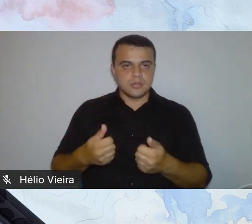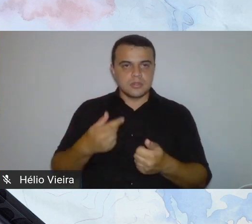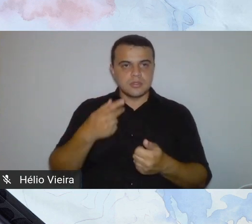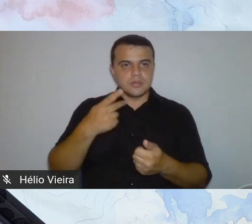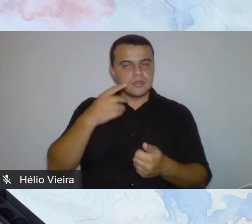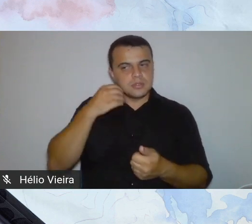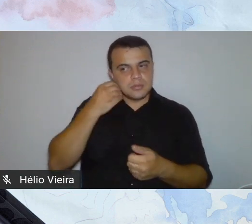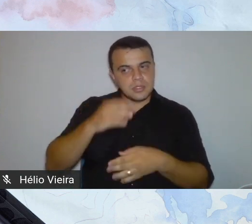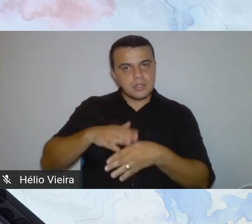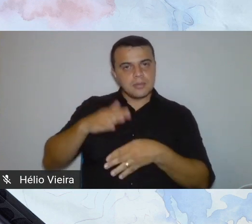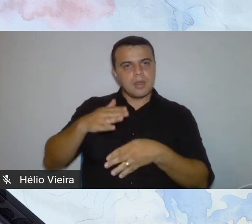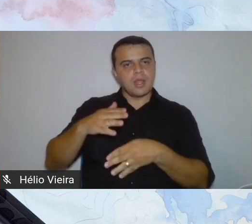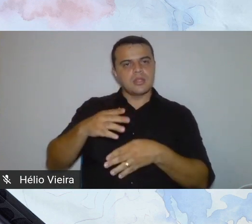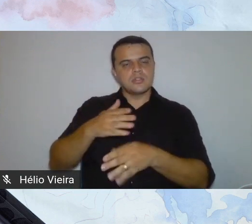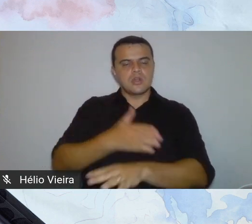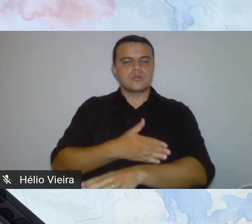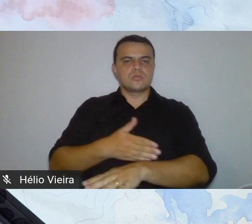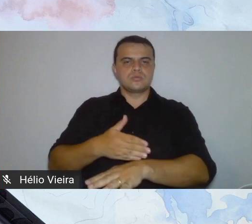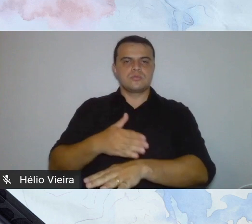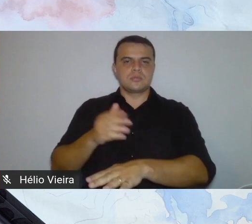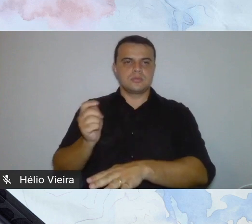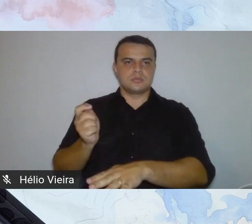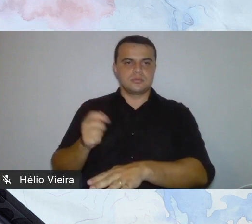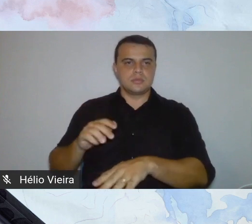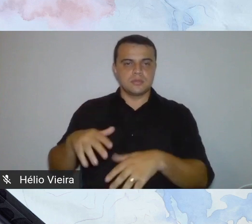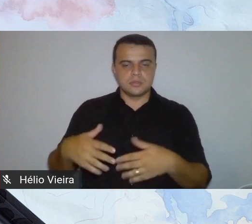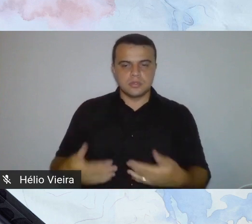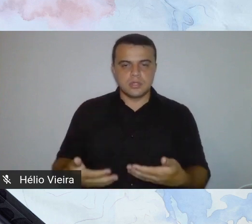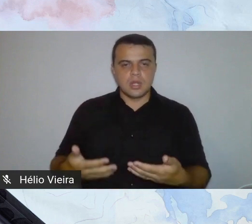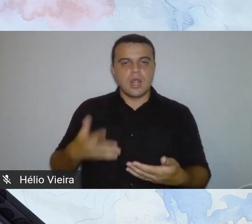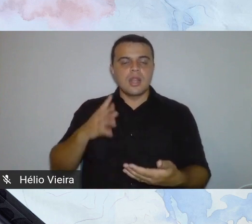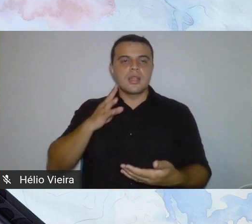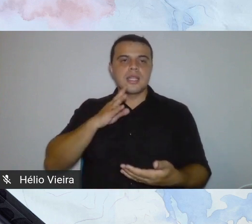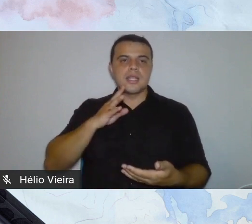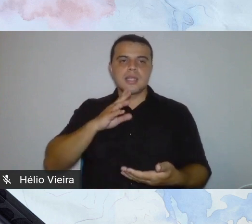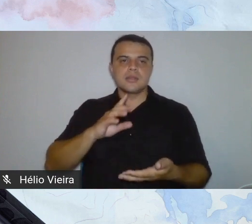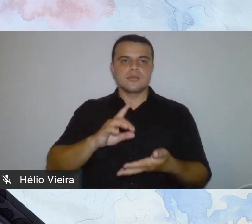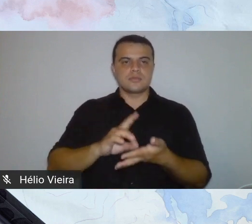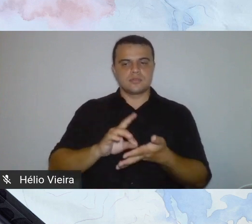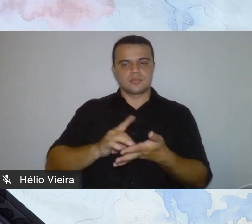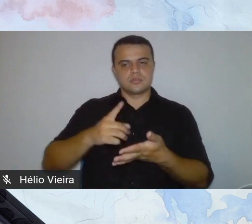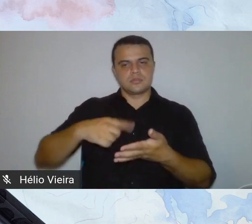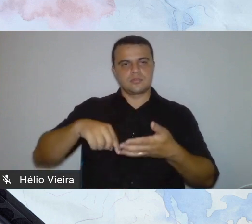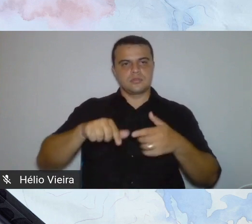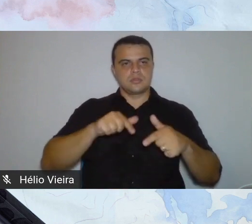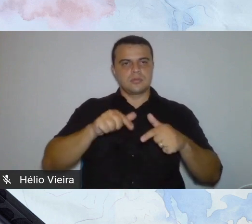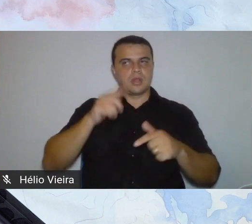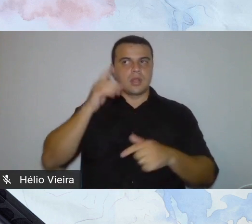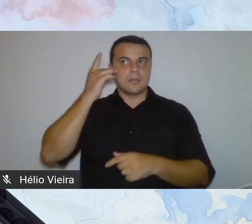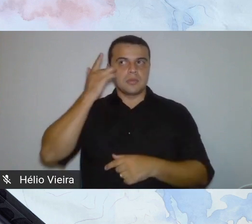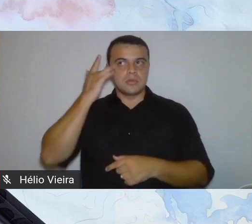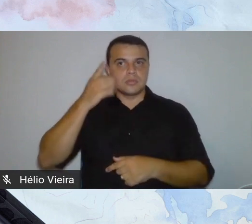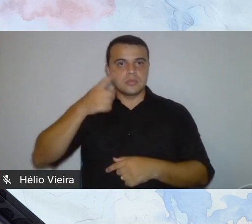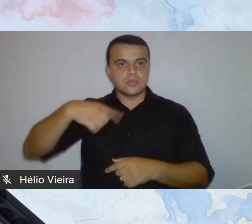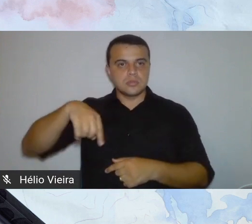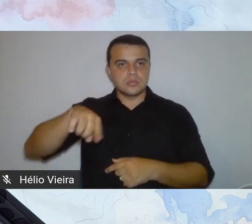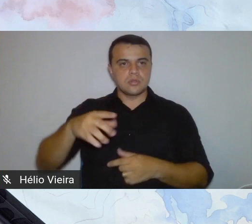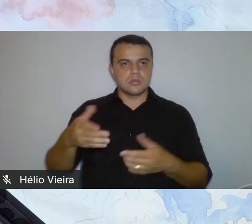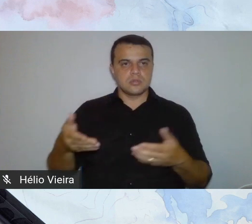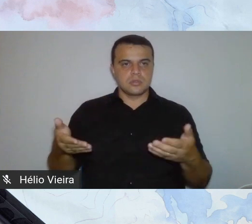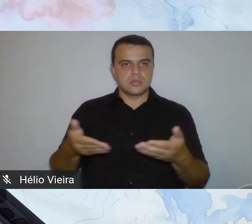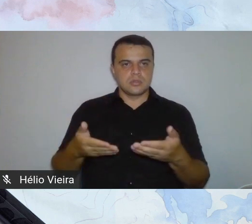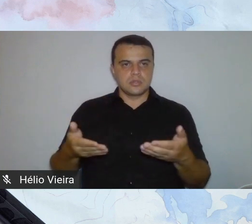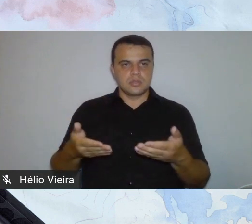mais intimidade vocês vão criar e mais legal vai ficar os trabalhos. A gente vai amadurecendo a